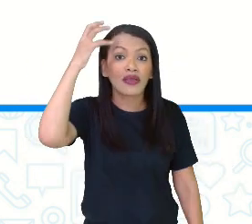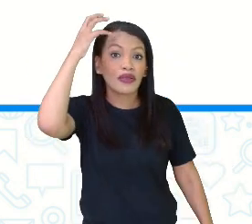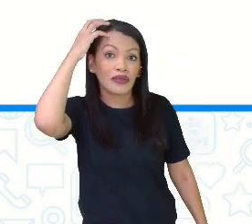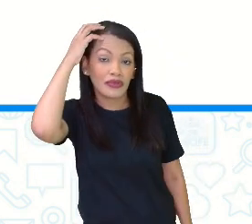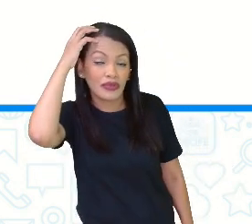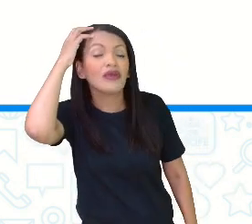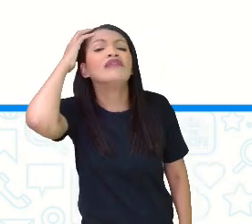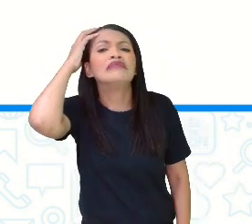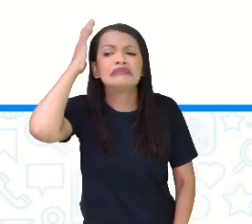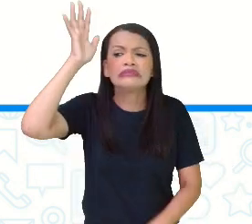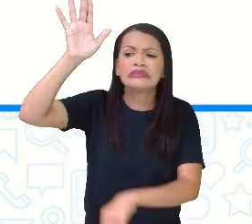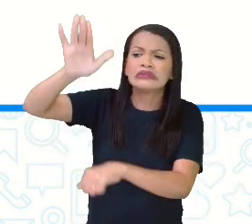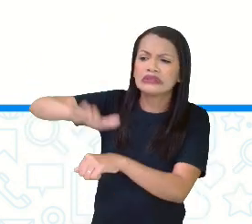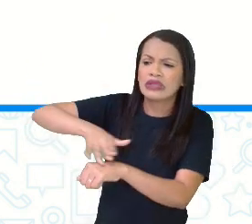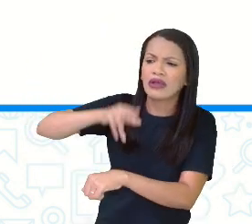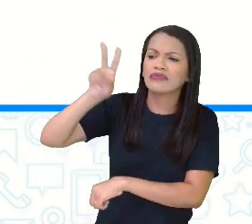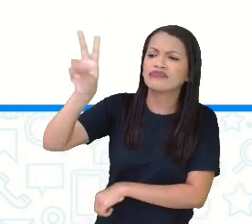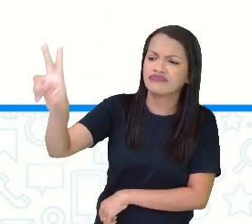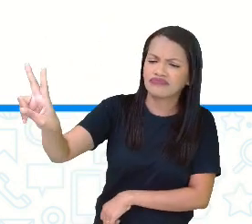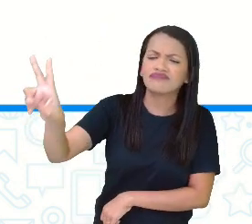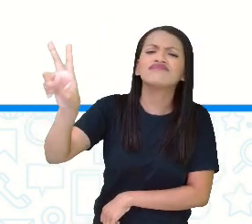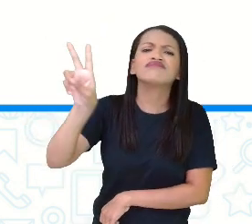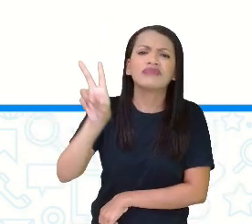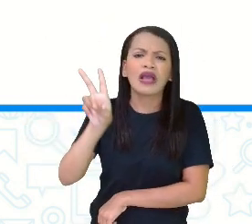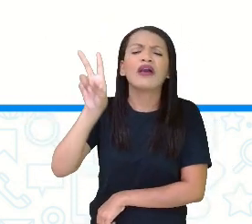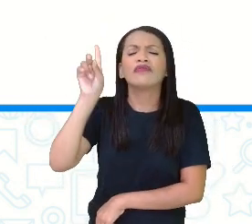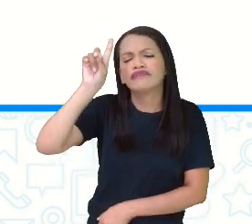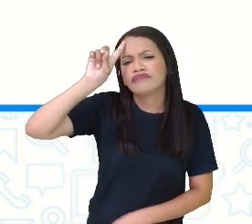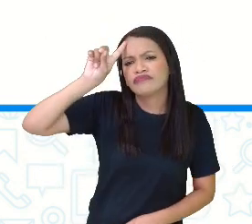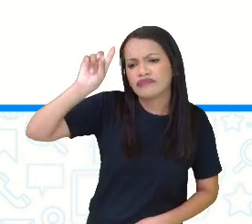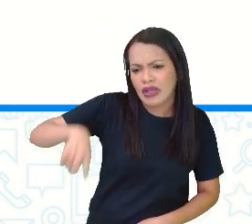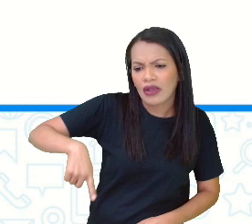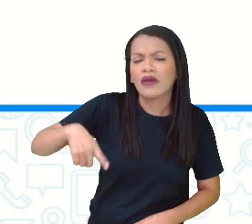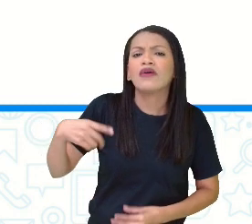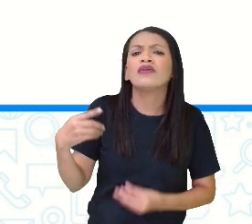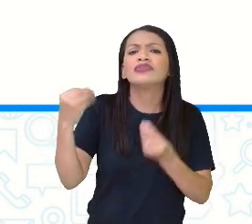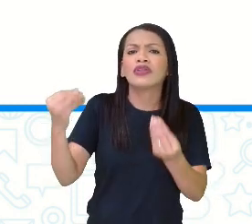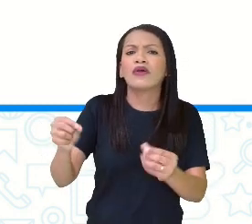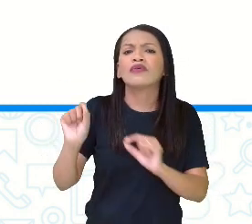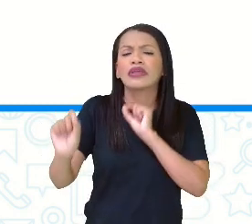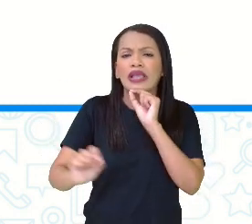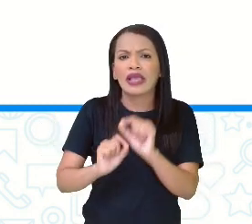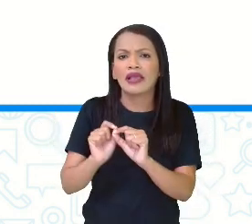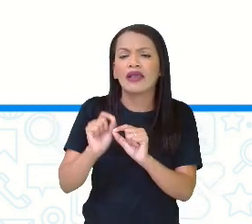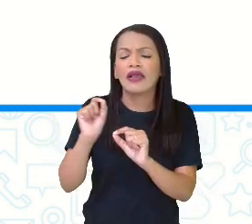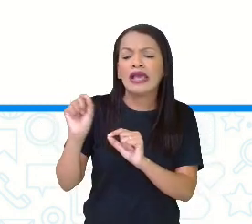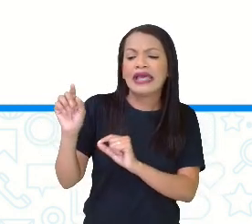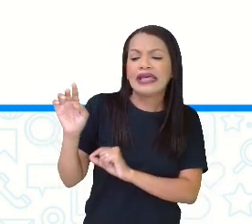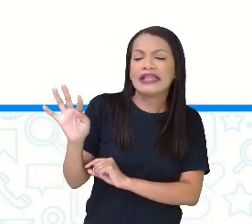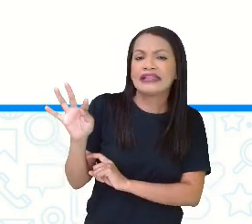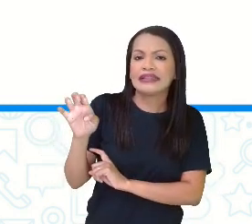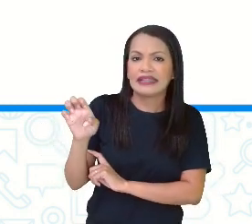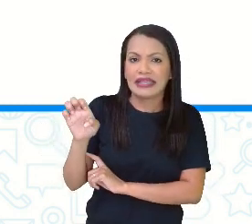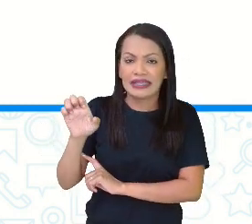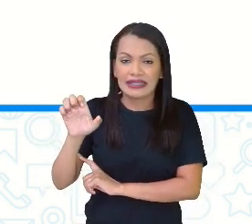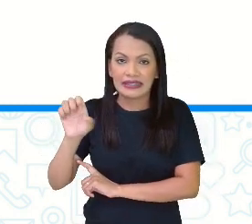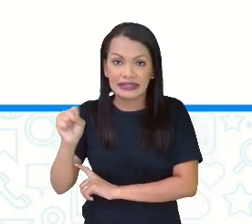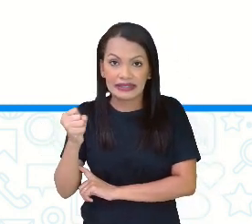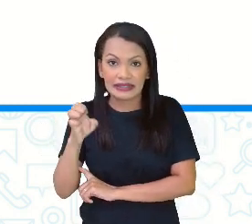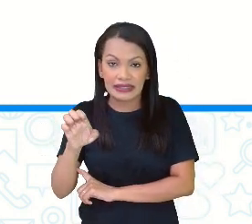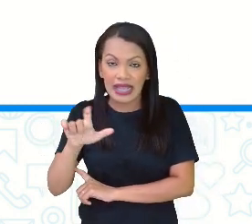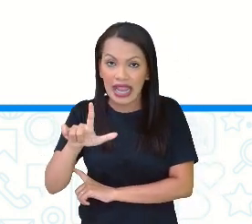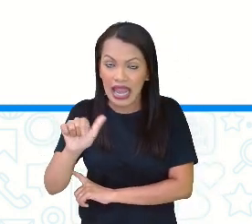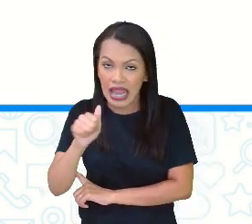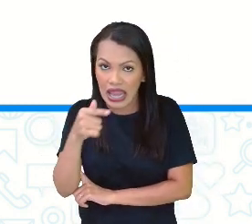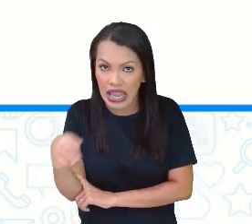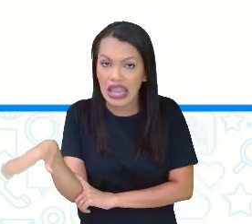2 vigaristas com a ordem dos cavaleiros e concedeu-lhes o título de cavaleiros tecelões. Na noite anterior ao